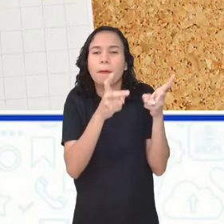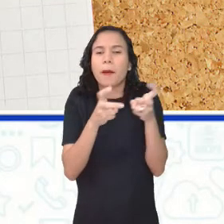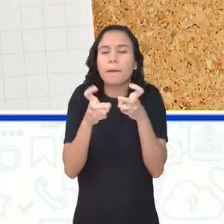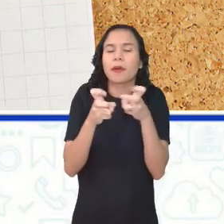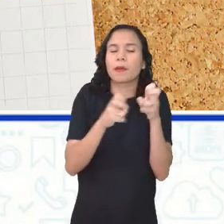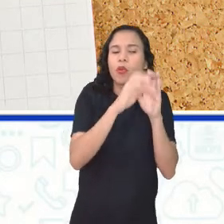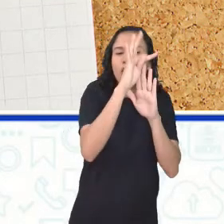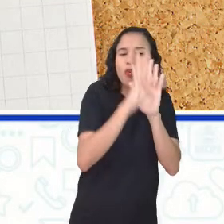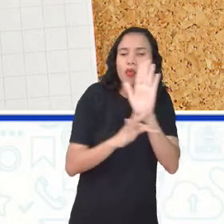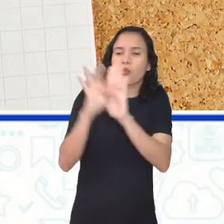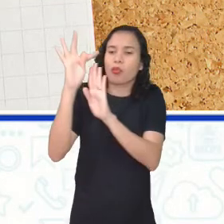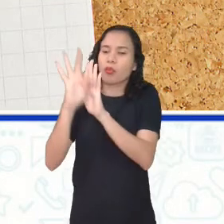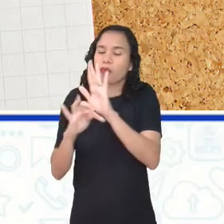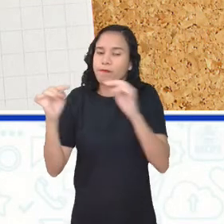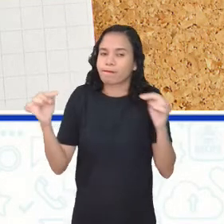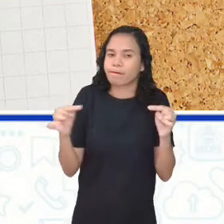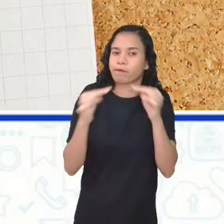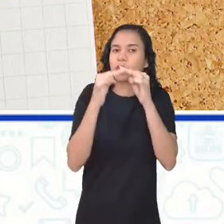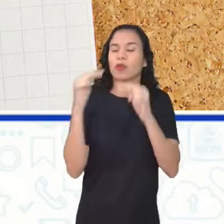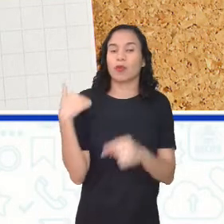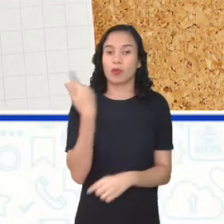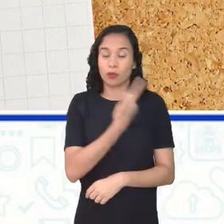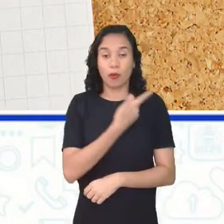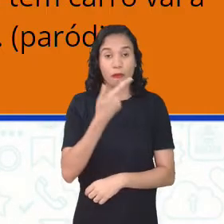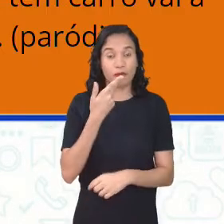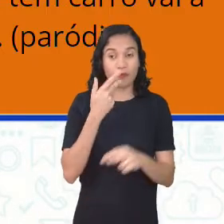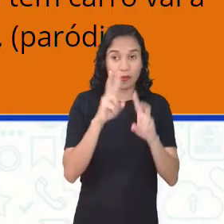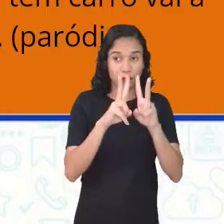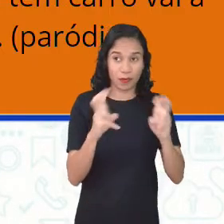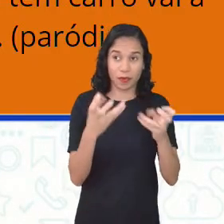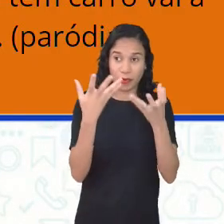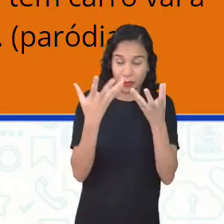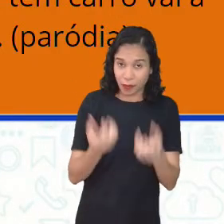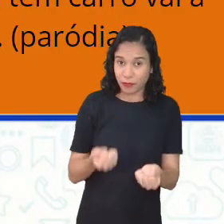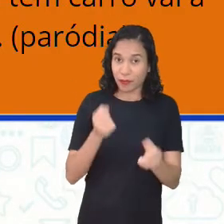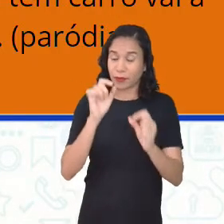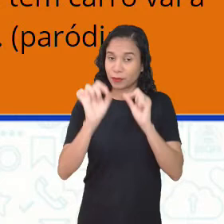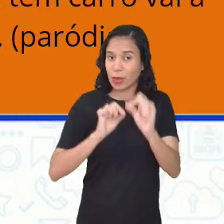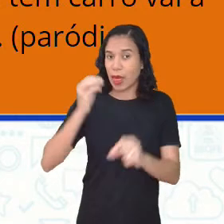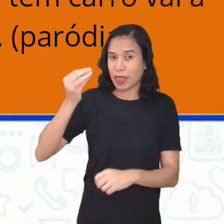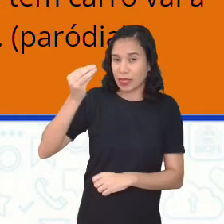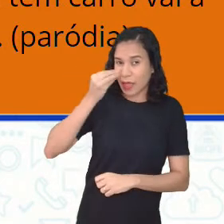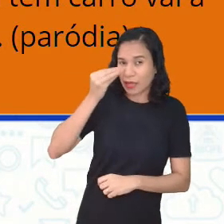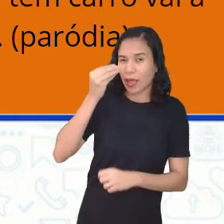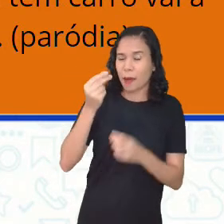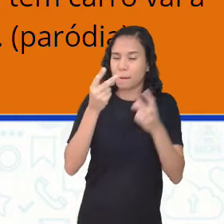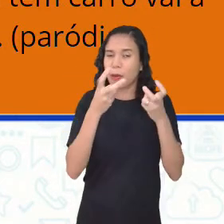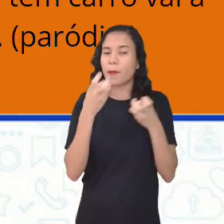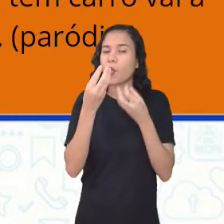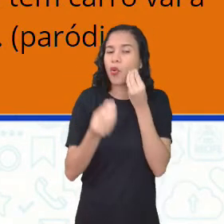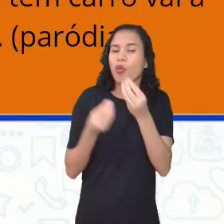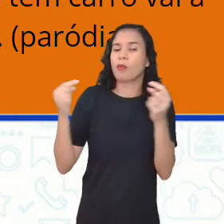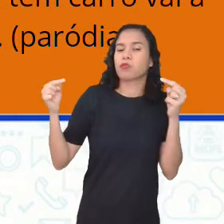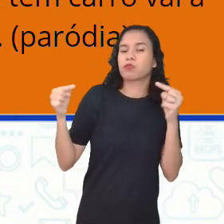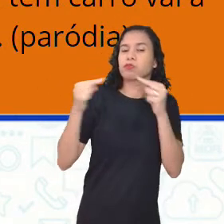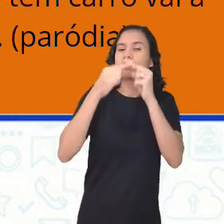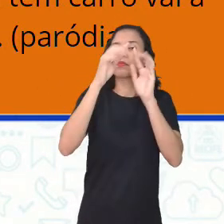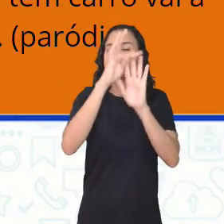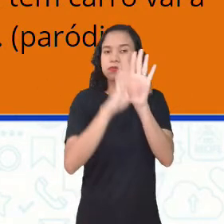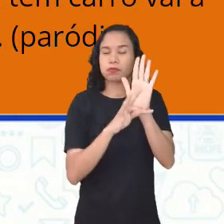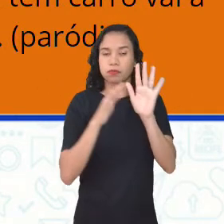a intertextualidade? Já que a gente está falando sobre ela, vamos tentar ver como é que isso se encaixa no